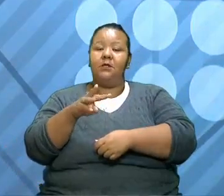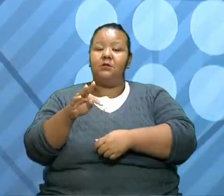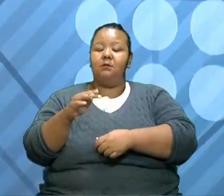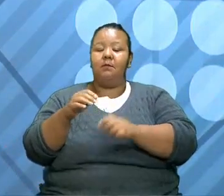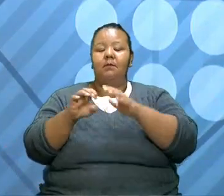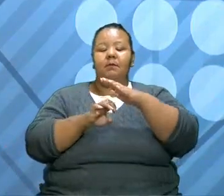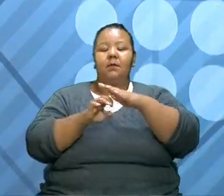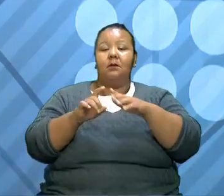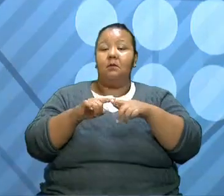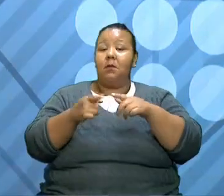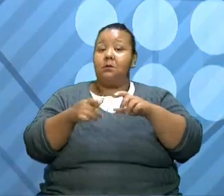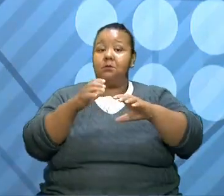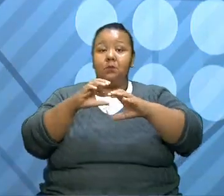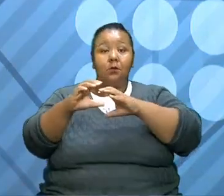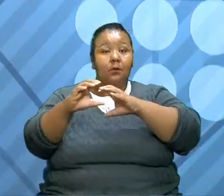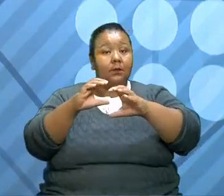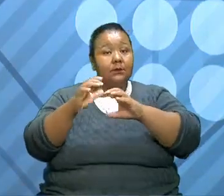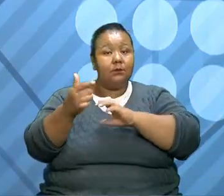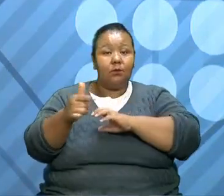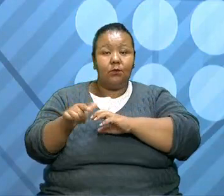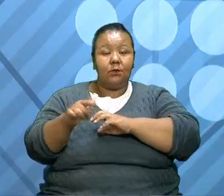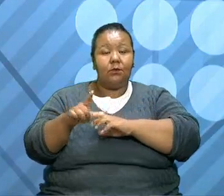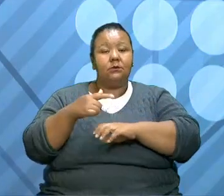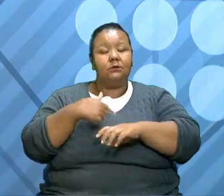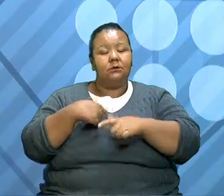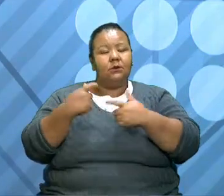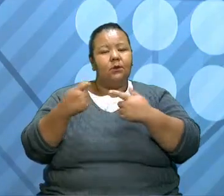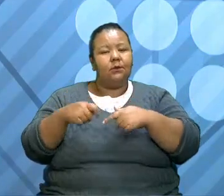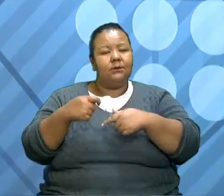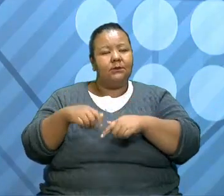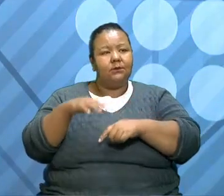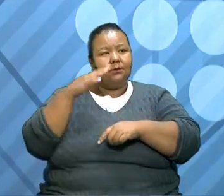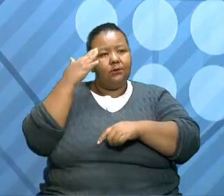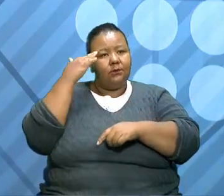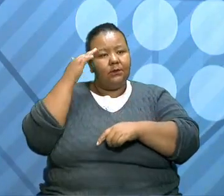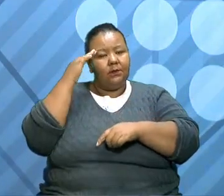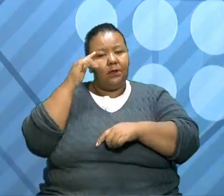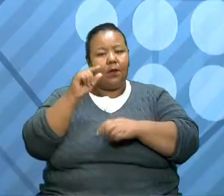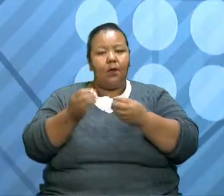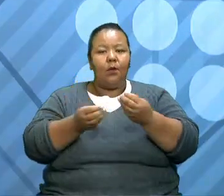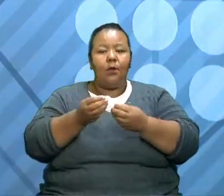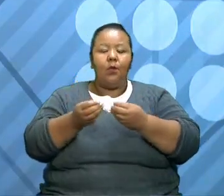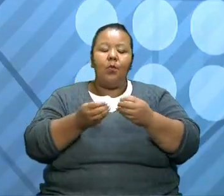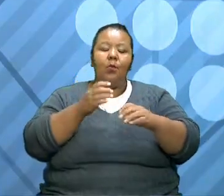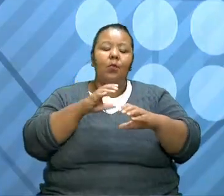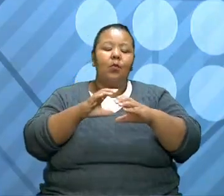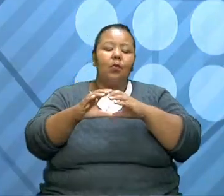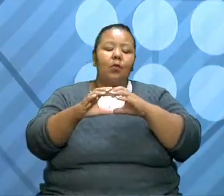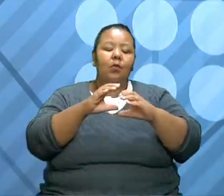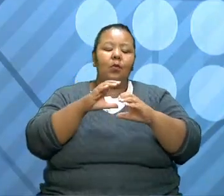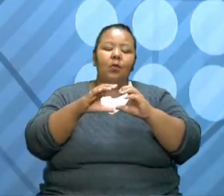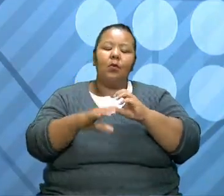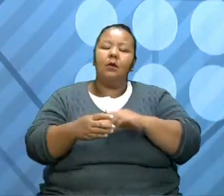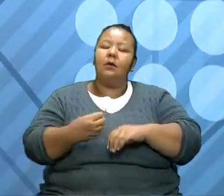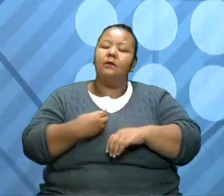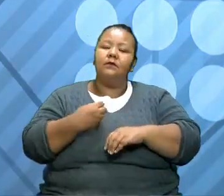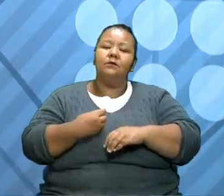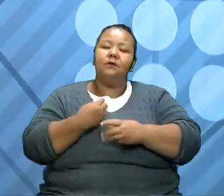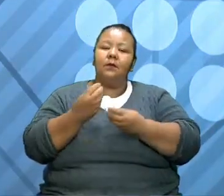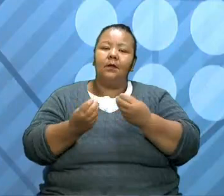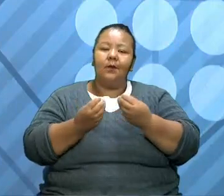comunicação clara. Então, eu preciso entender os mecanismos primeiro de uma comunicação. Como que funciona a